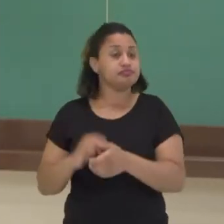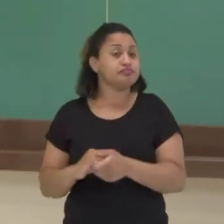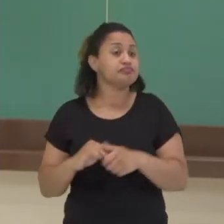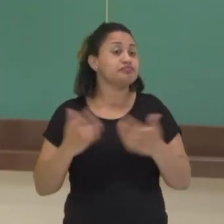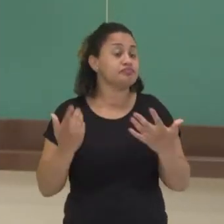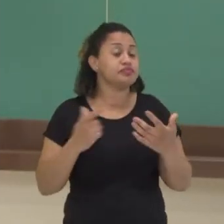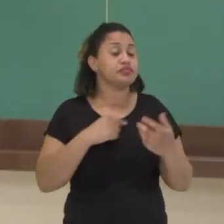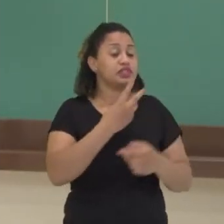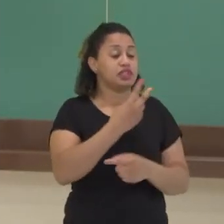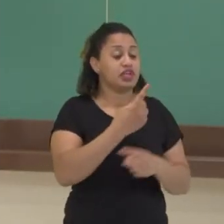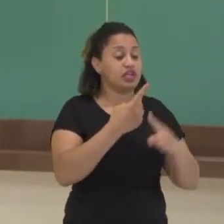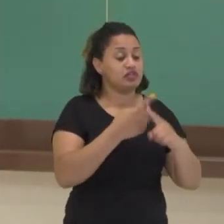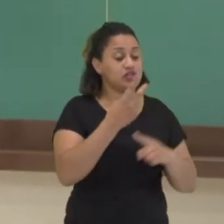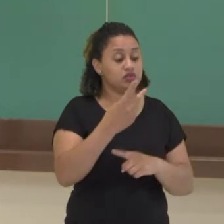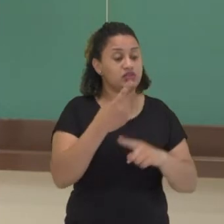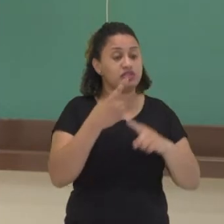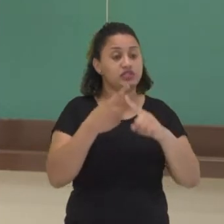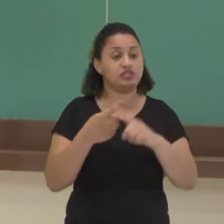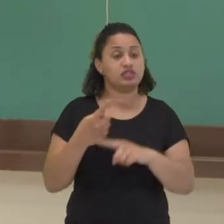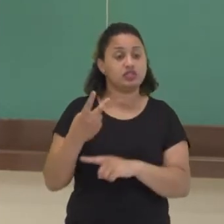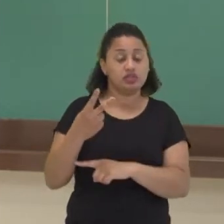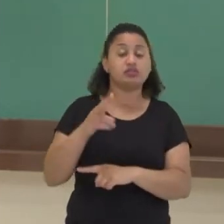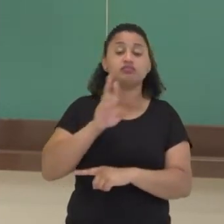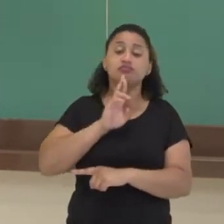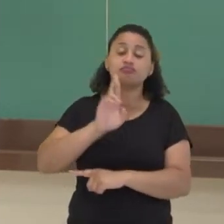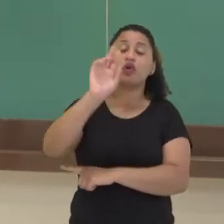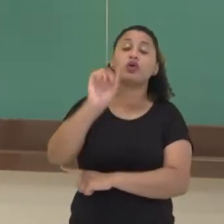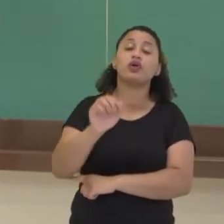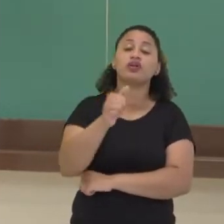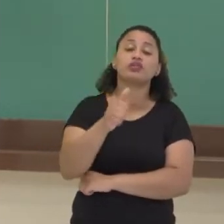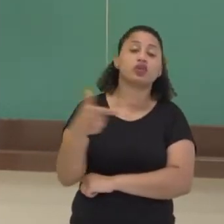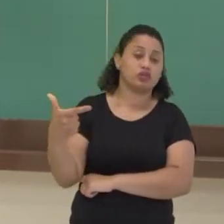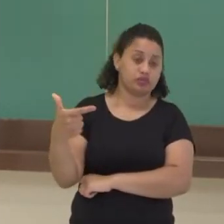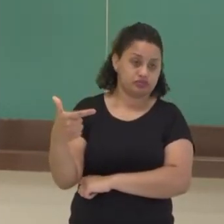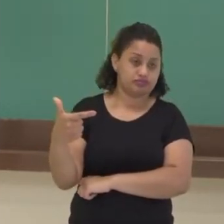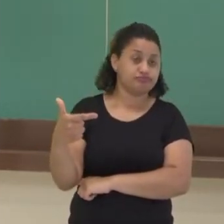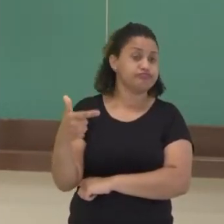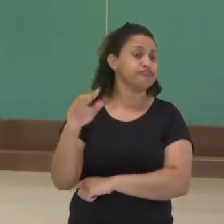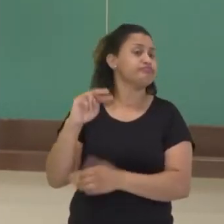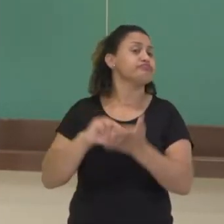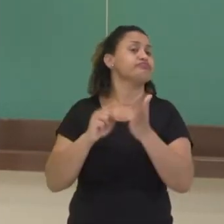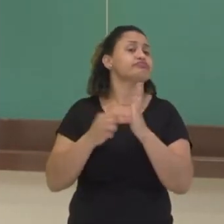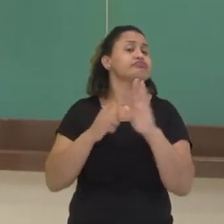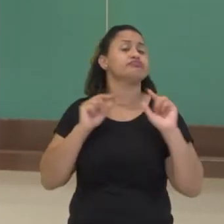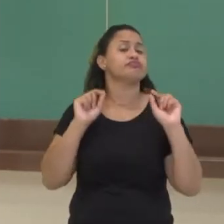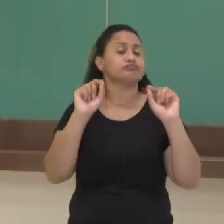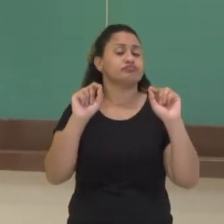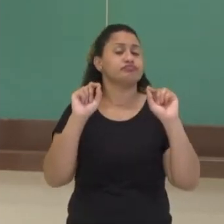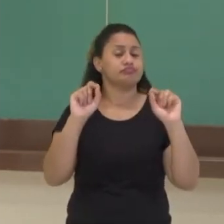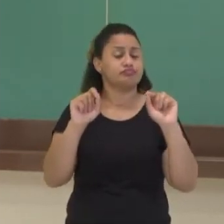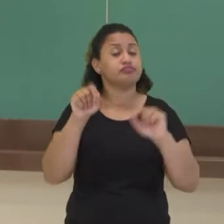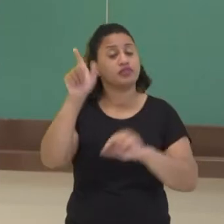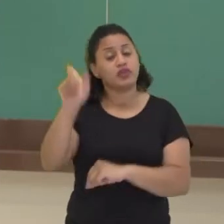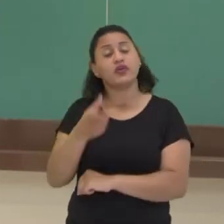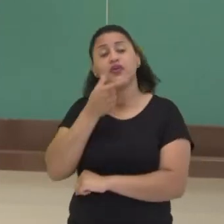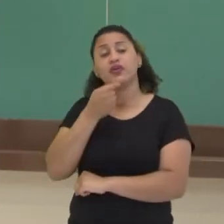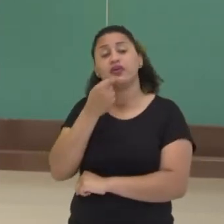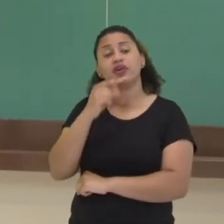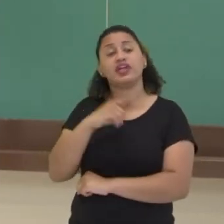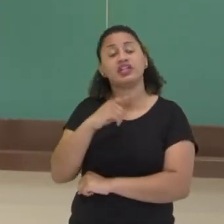3 vezes 2, 6. 6 vezes 2, 12. Isso significa o quê? Que o Paulo ele vai